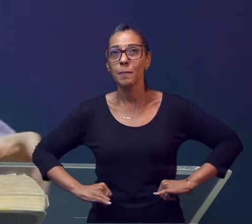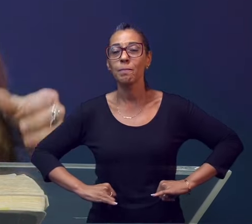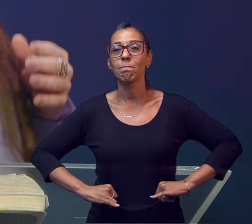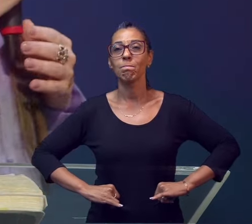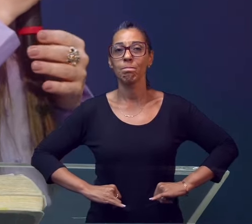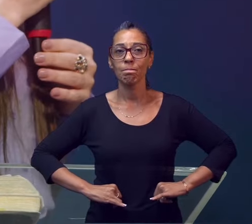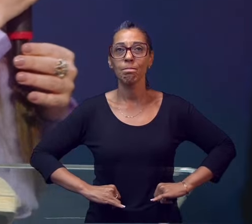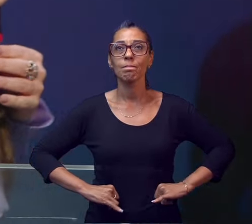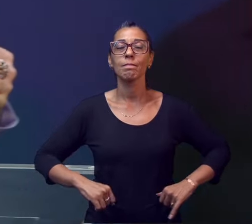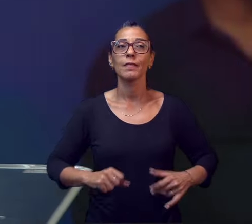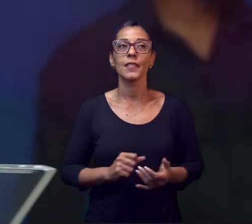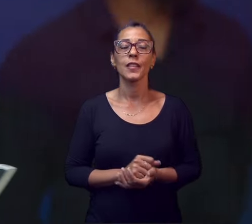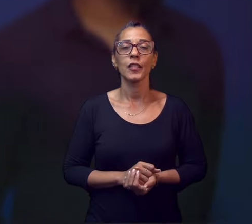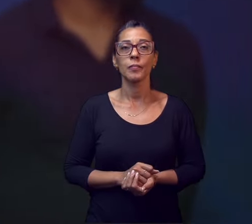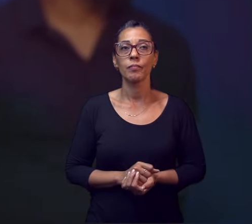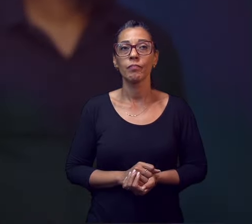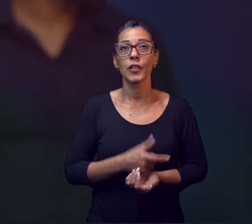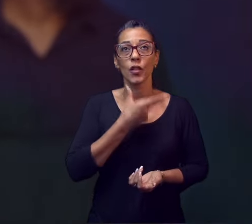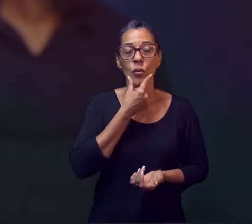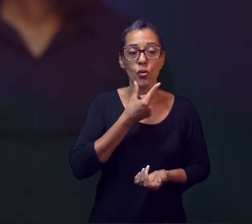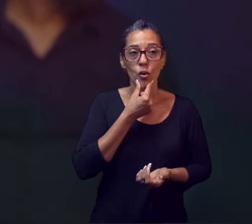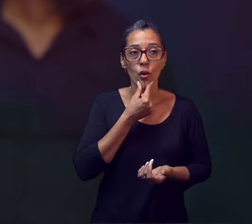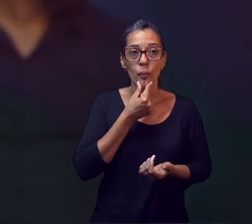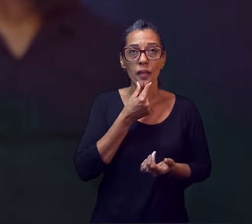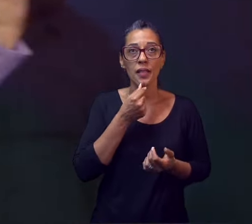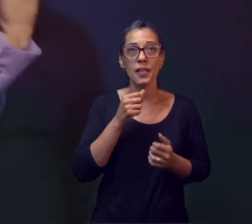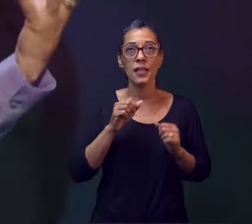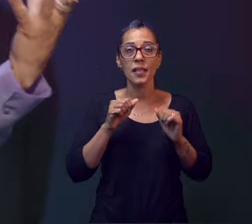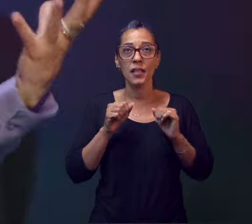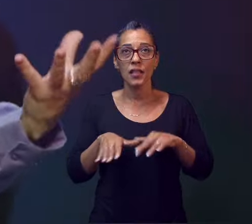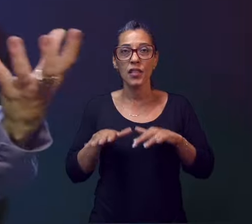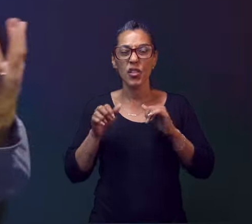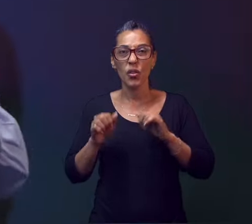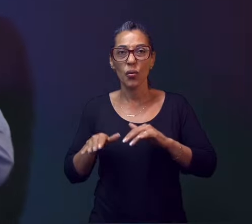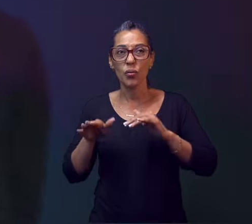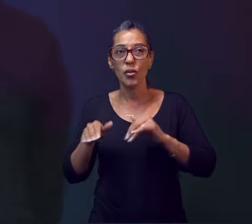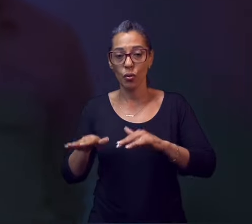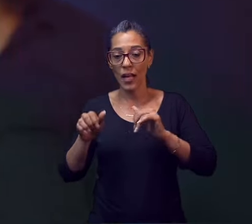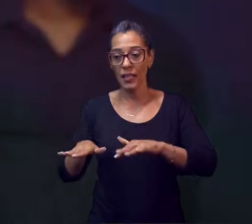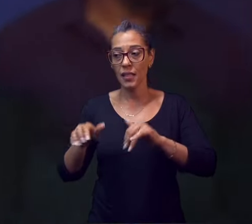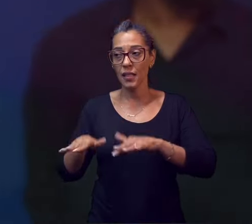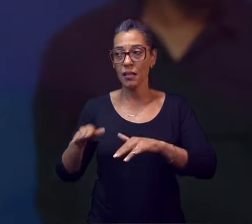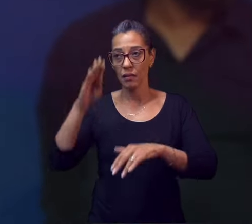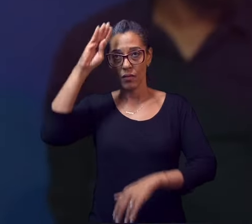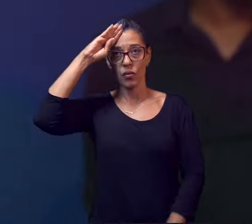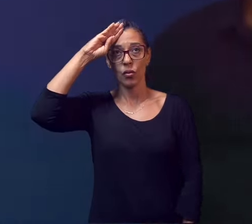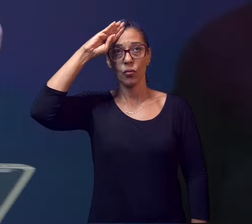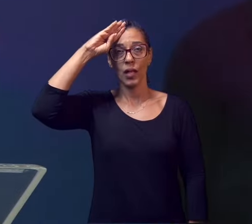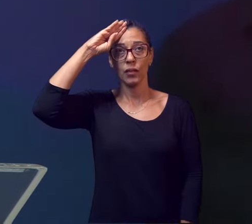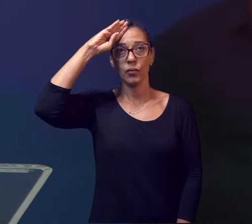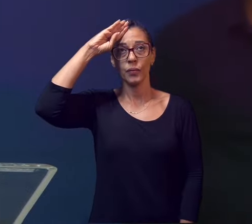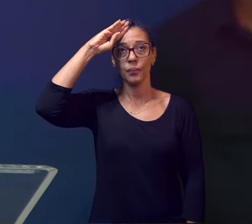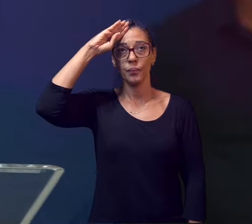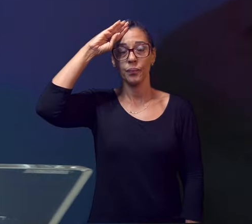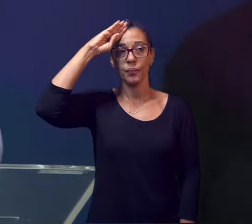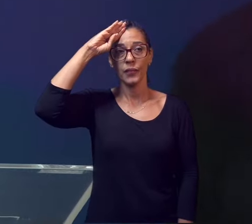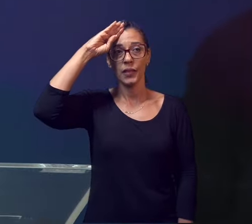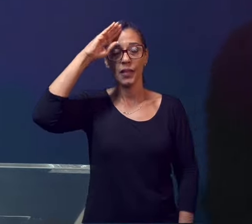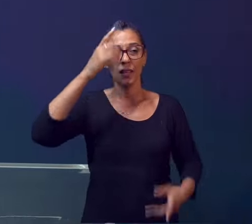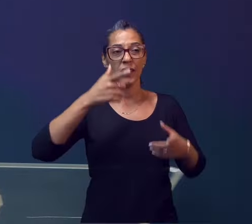os soldados eles para debochar daqueles pastores e